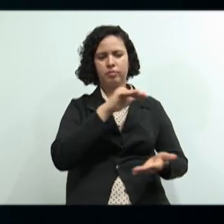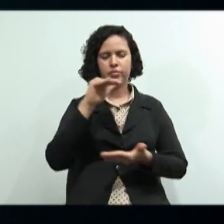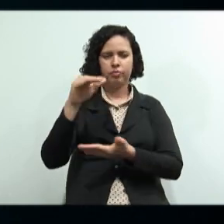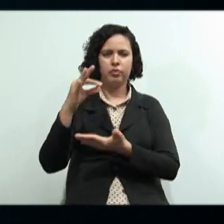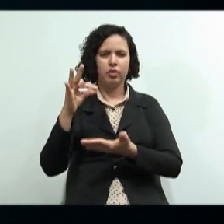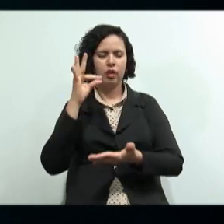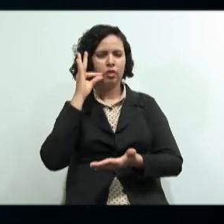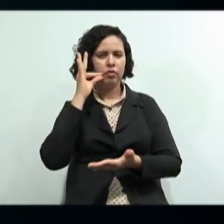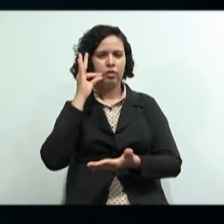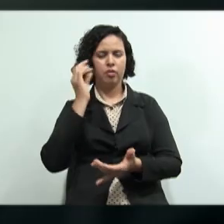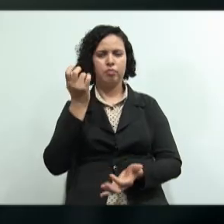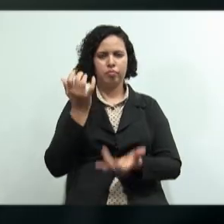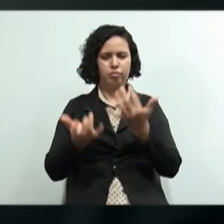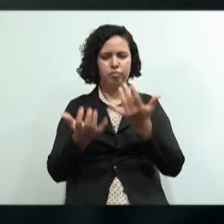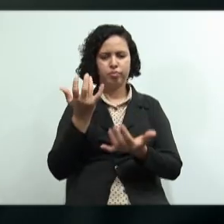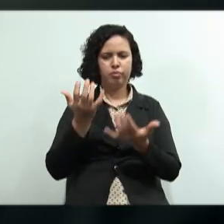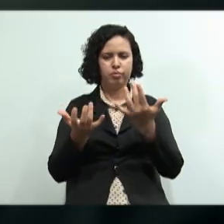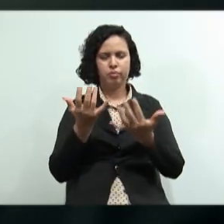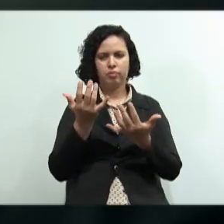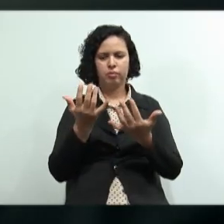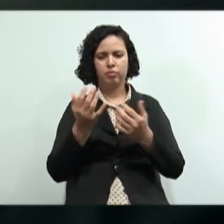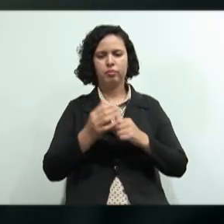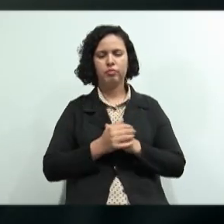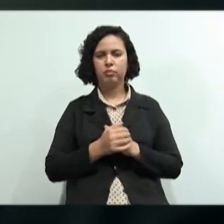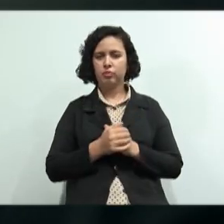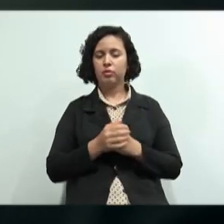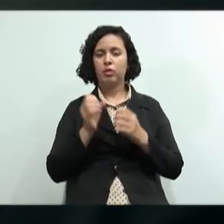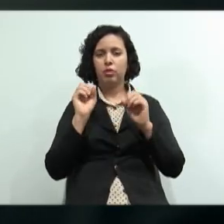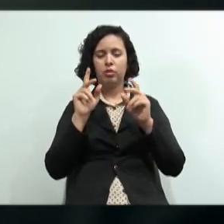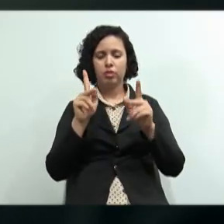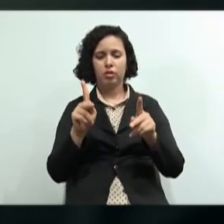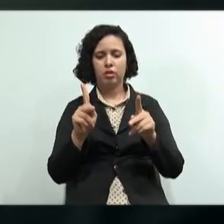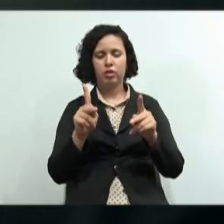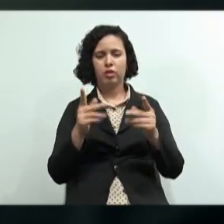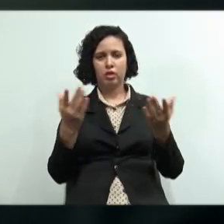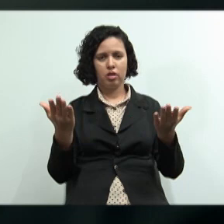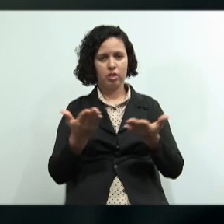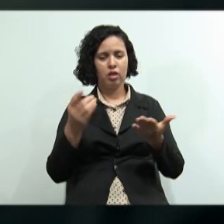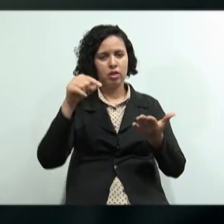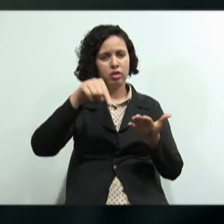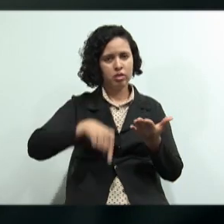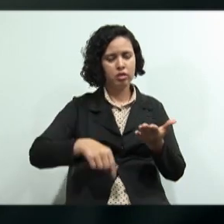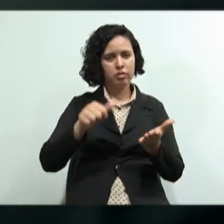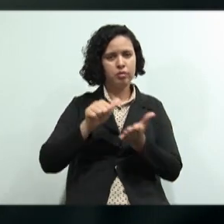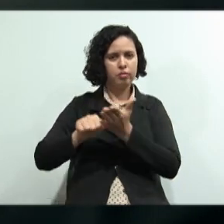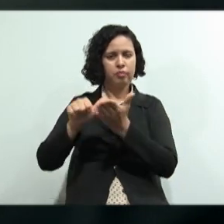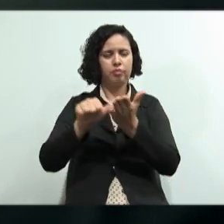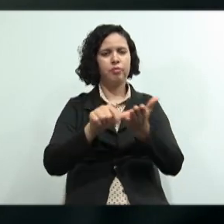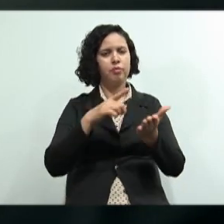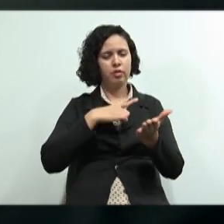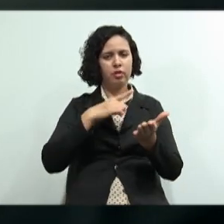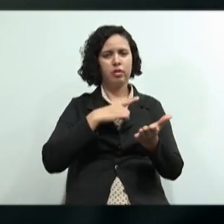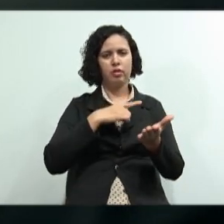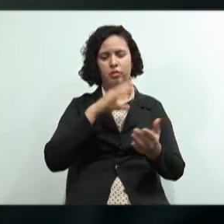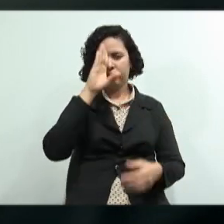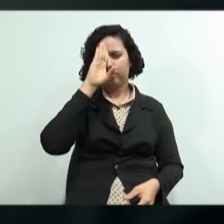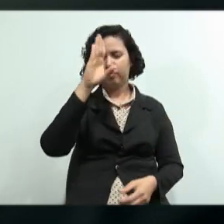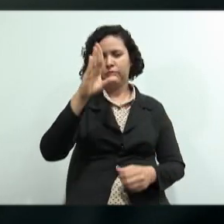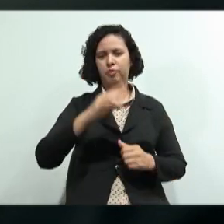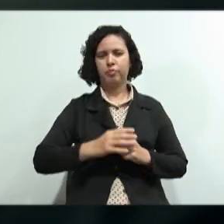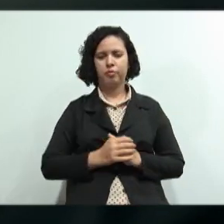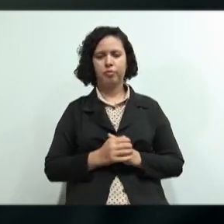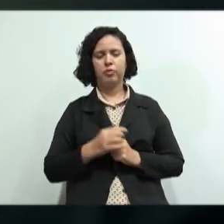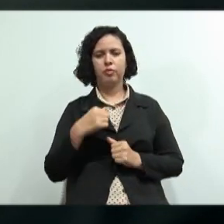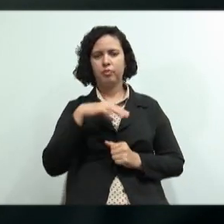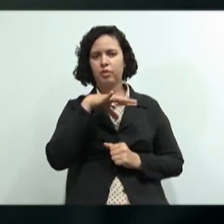E eu tenho urgência nisso. Sem problemas. Você sabe que aqui o cooperado ele tem prioridade e as taxas são menores. Olha, eu vou